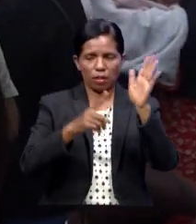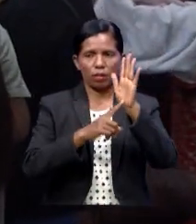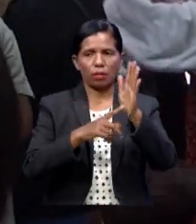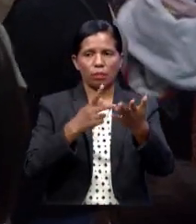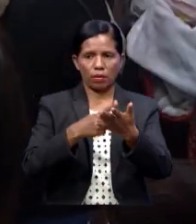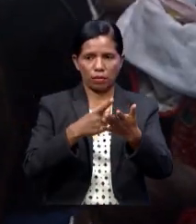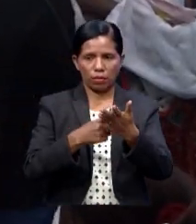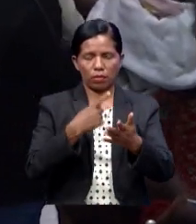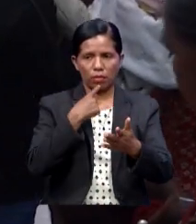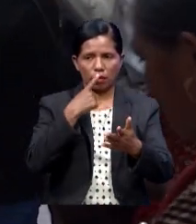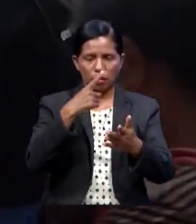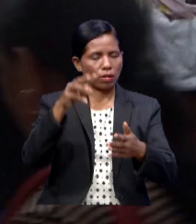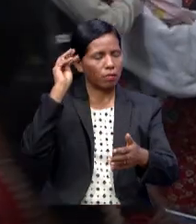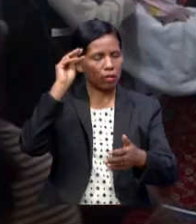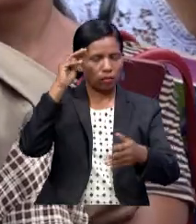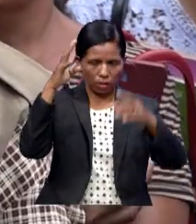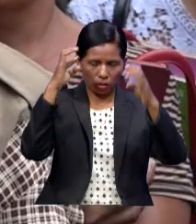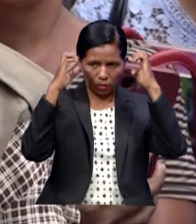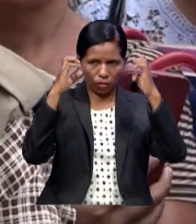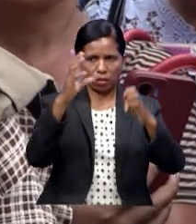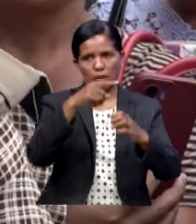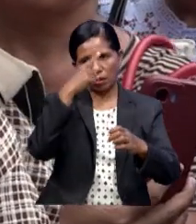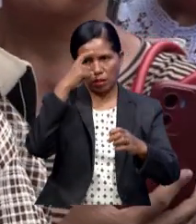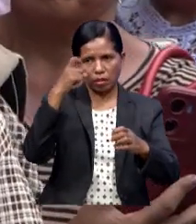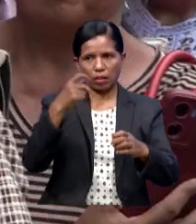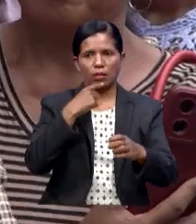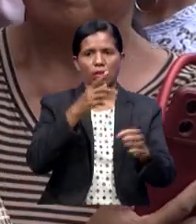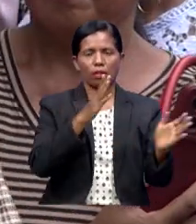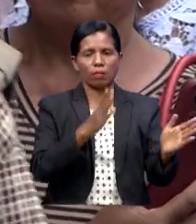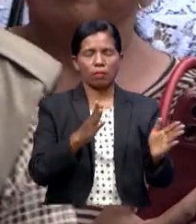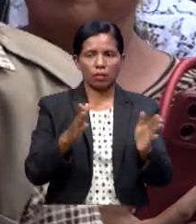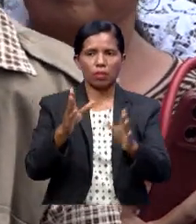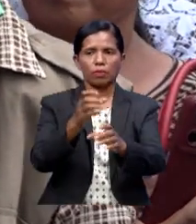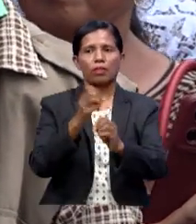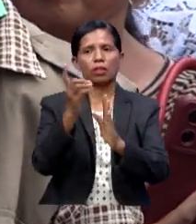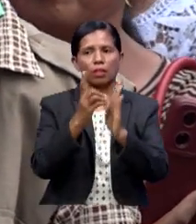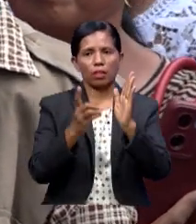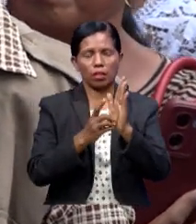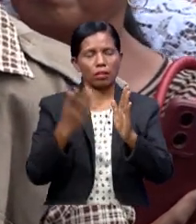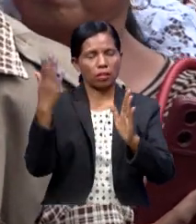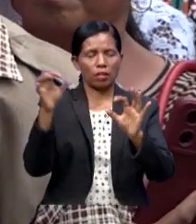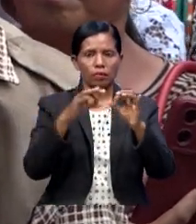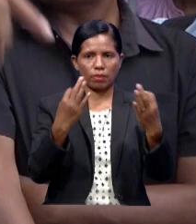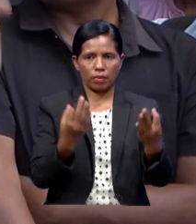proposta no reclamação ba Ministério da Educação, também considera processo recolha dados ne e familiarismo.